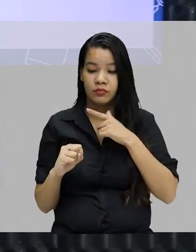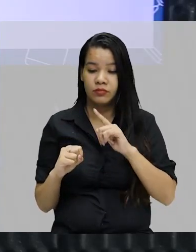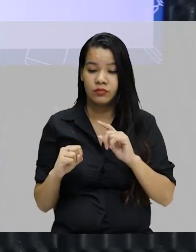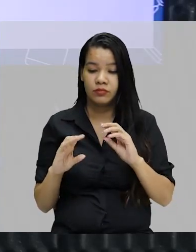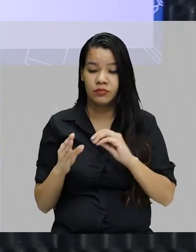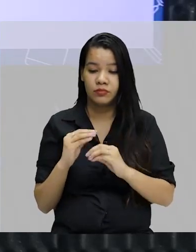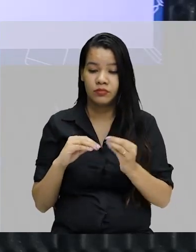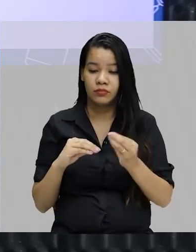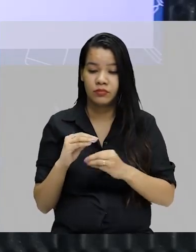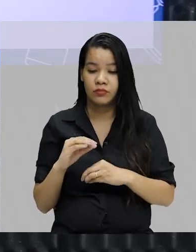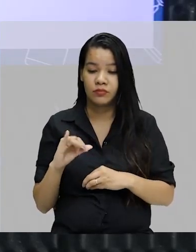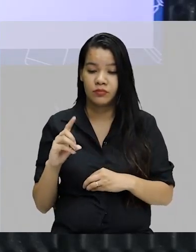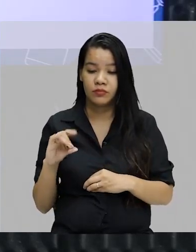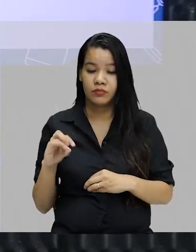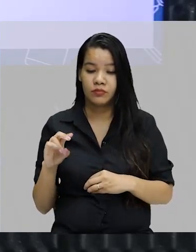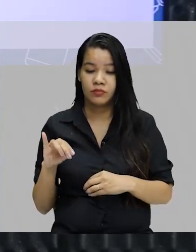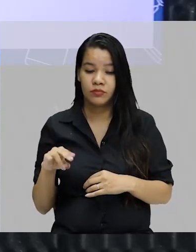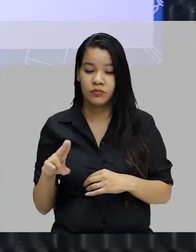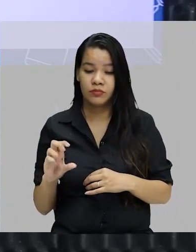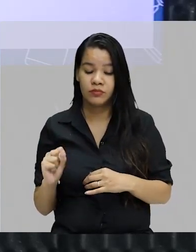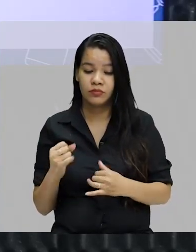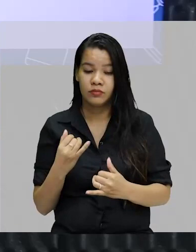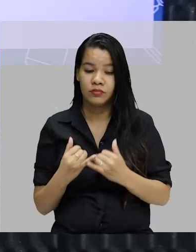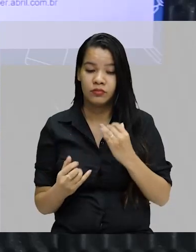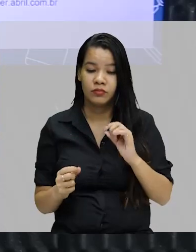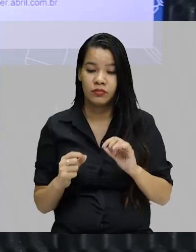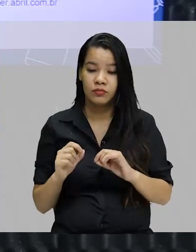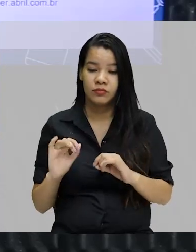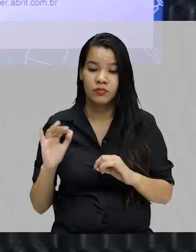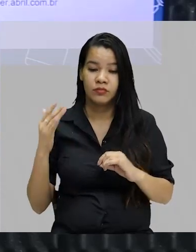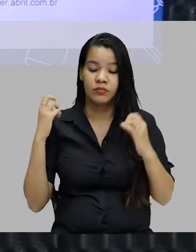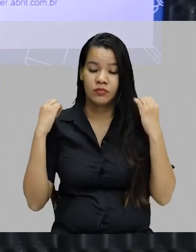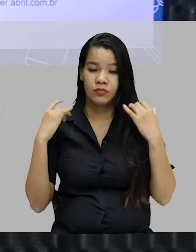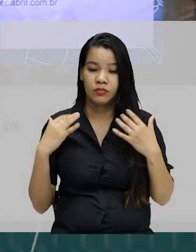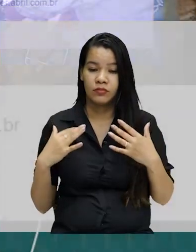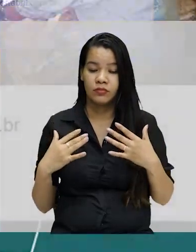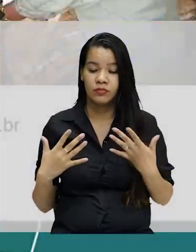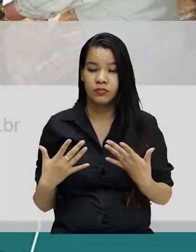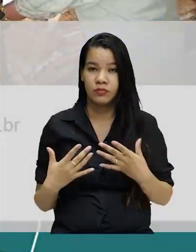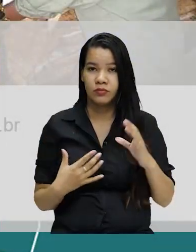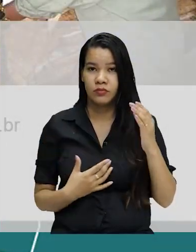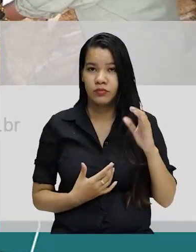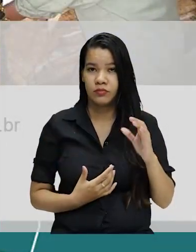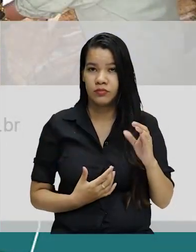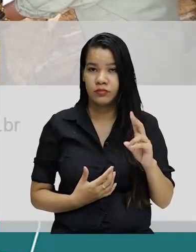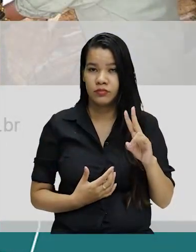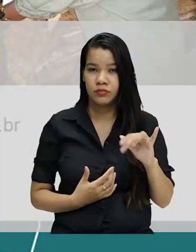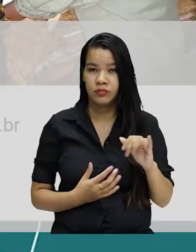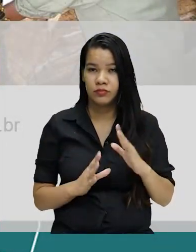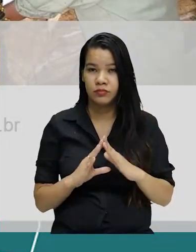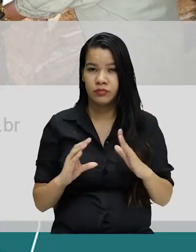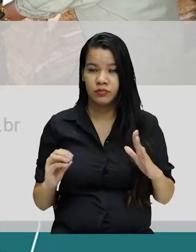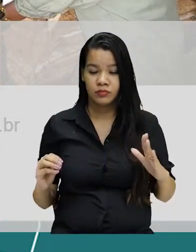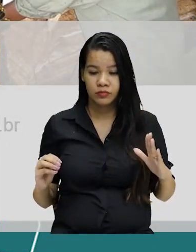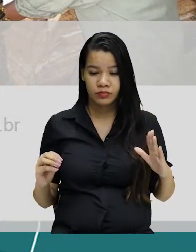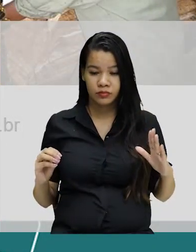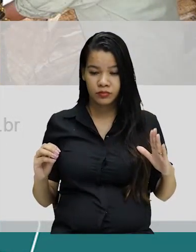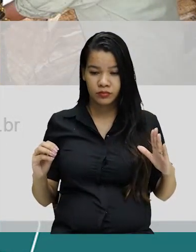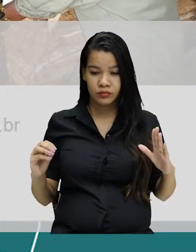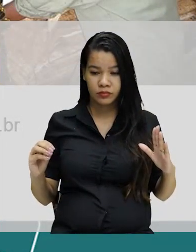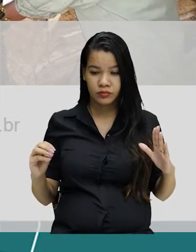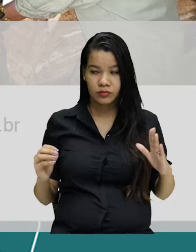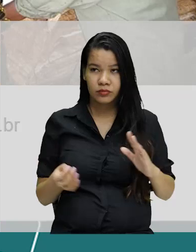de maneira semelhante ao que ocorre na natureza. Turma, a ciência ela vai imitar, né,